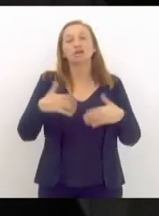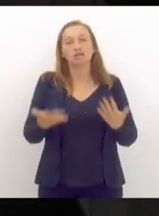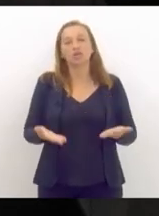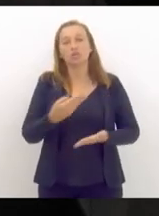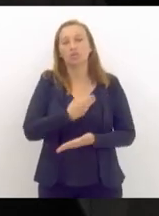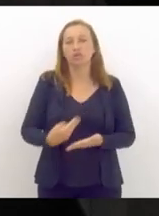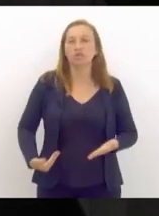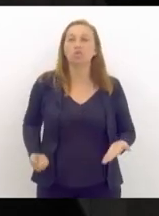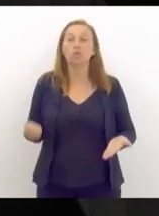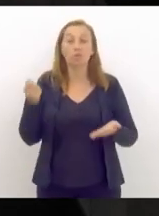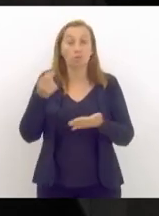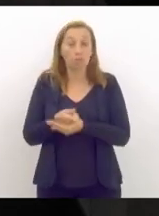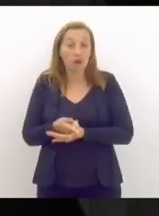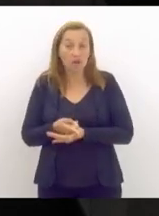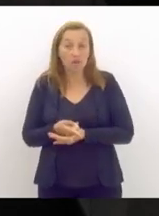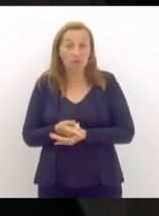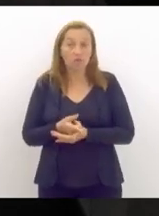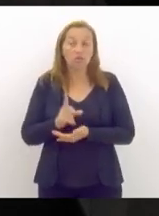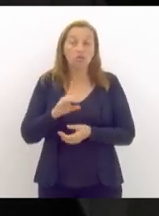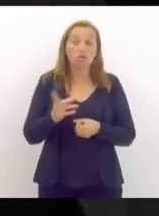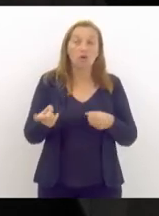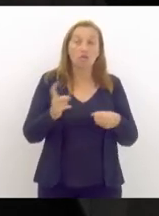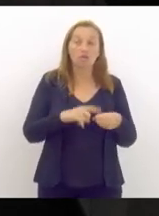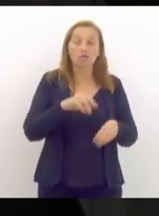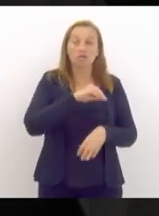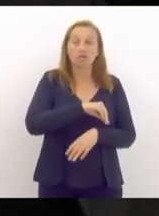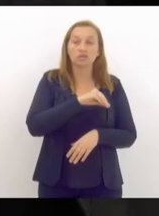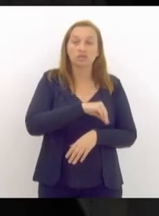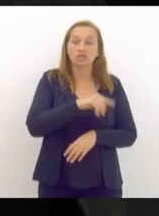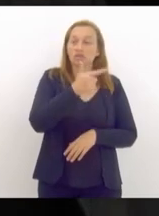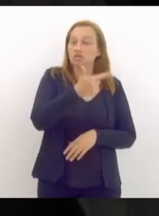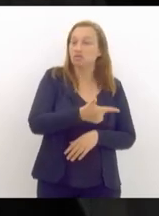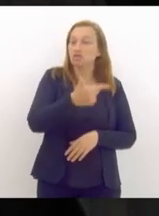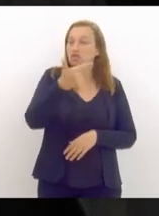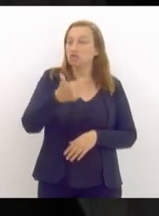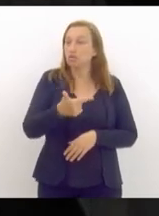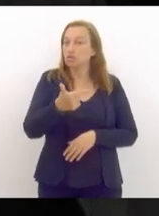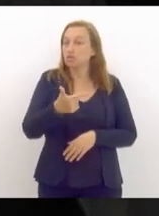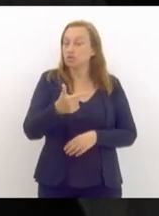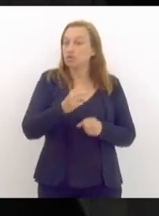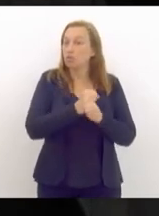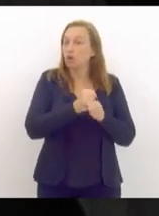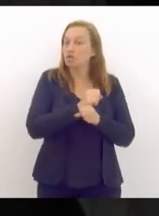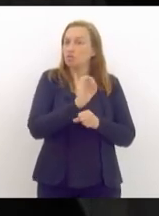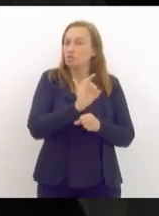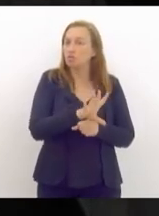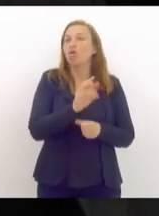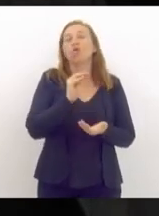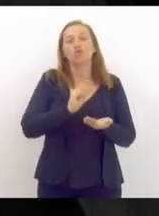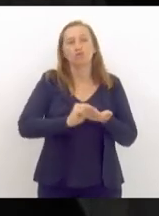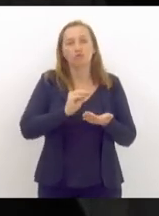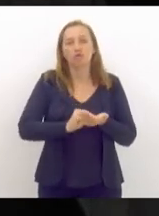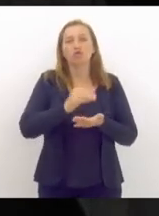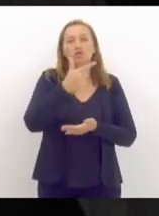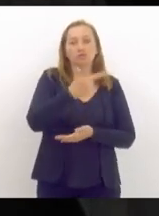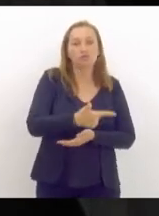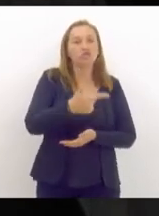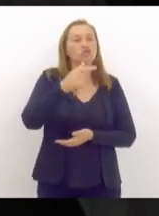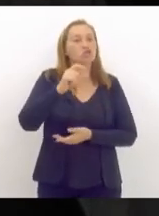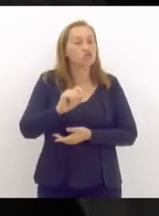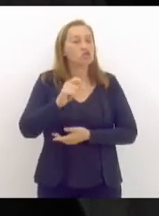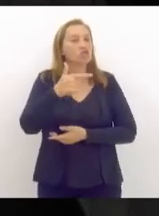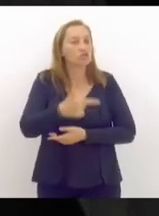pagou foi a reposição salarial de 22. Ele falta pagar a